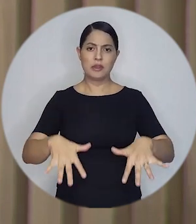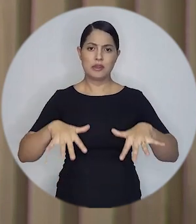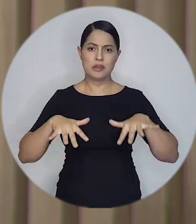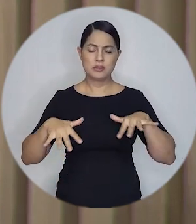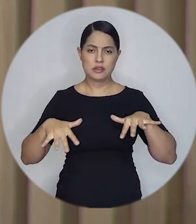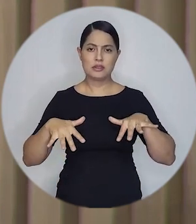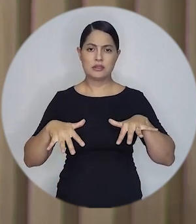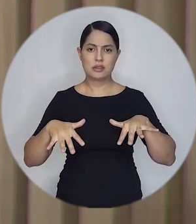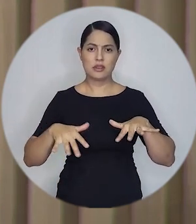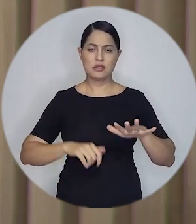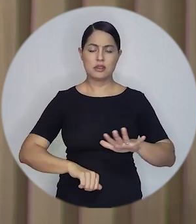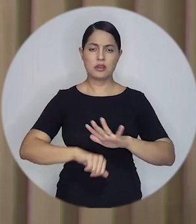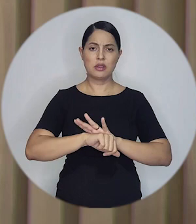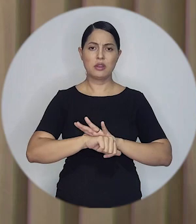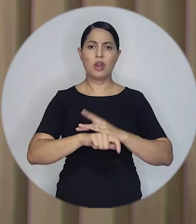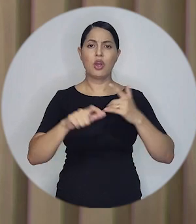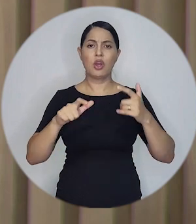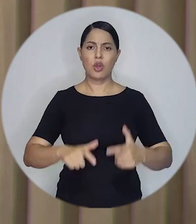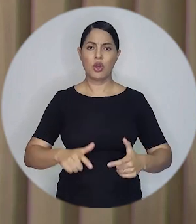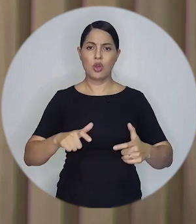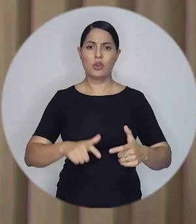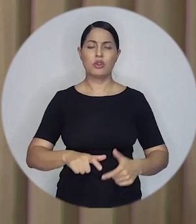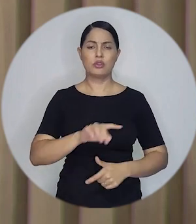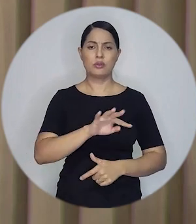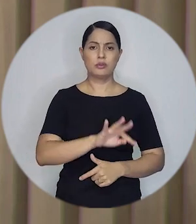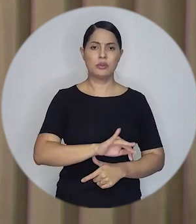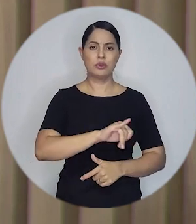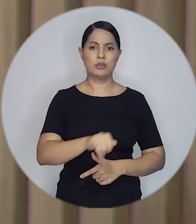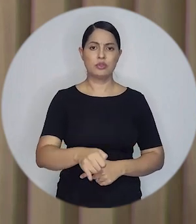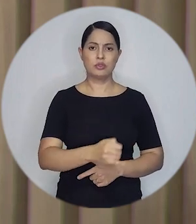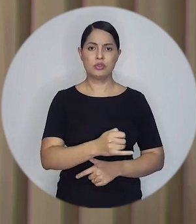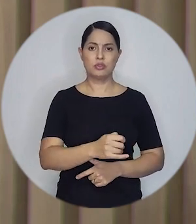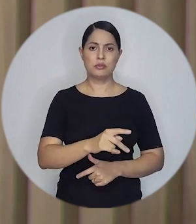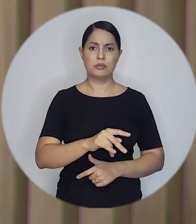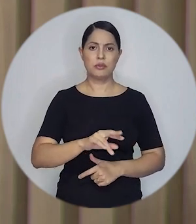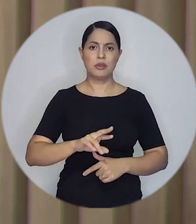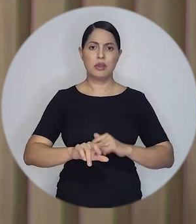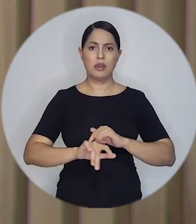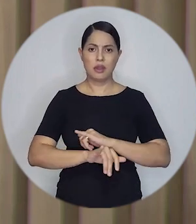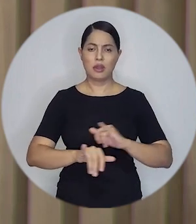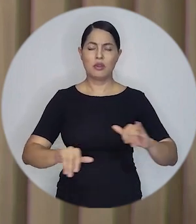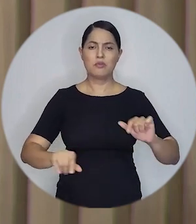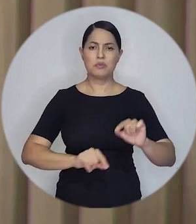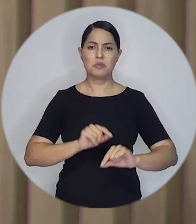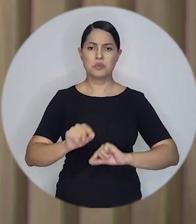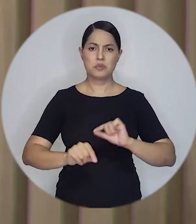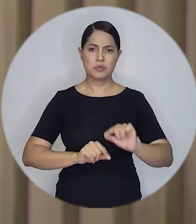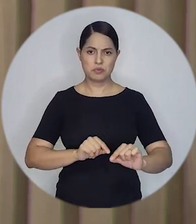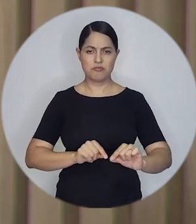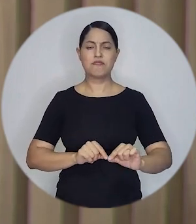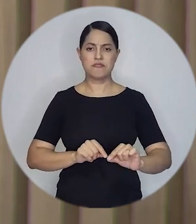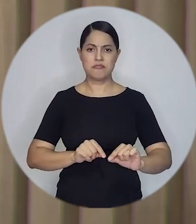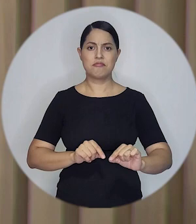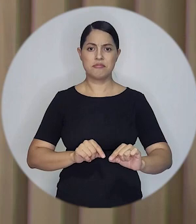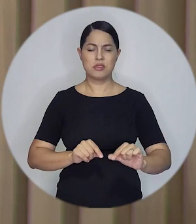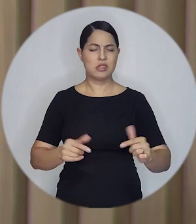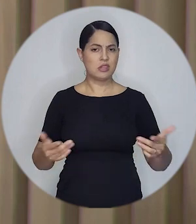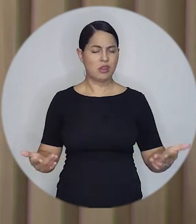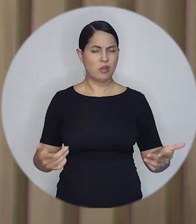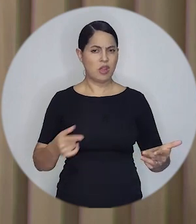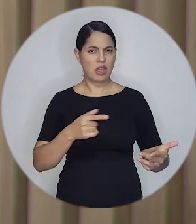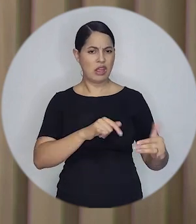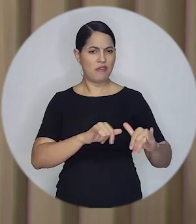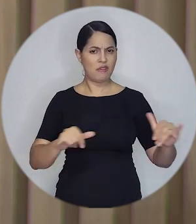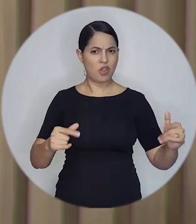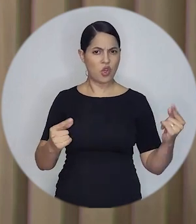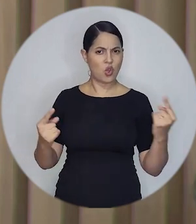ocasião da sessão da 2ª Câmara Criminal do Tribunal de Justiça do Estado do Paraná. Na oportunidade, o desembargador usou